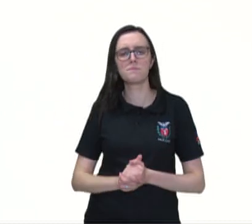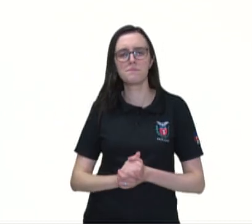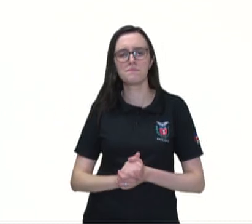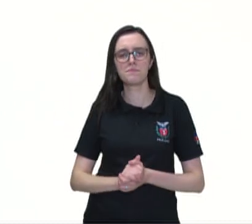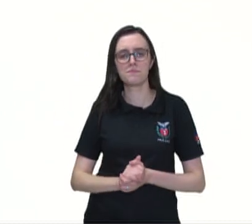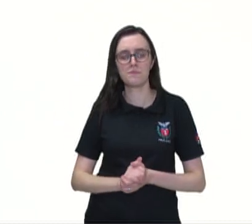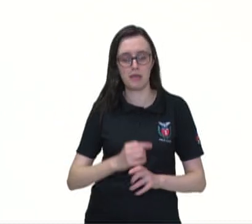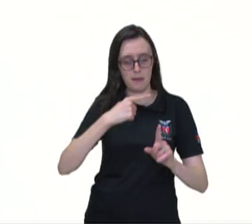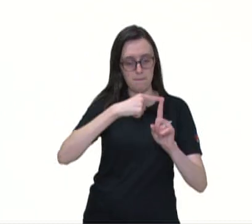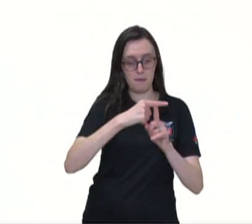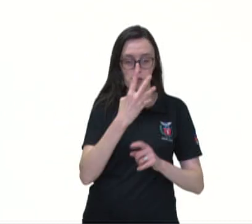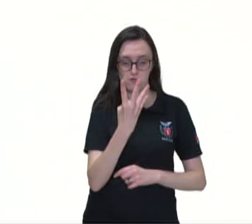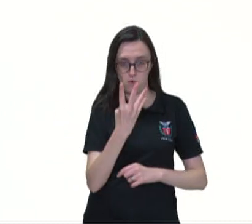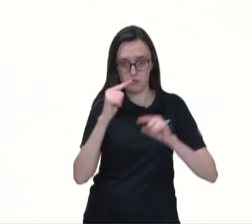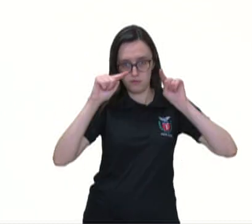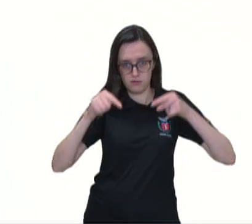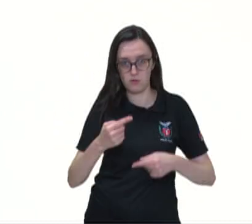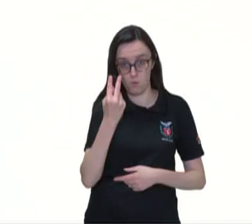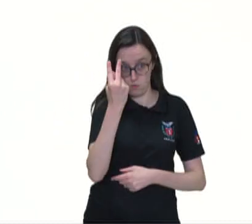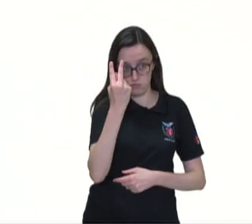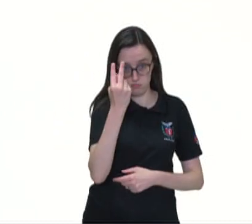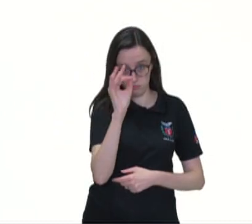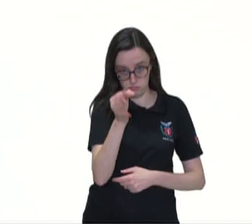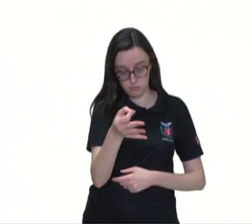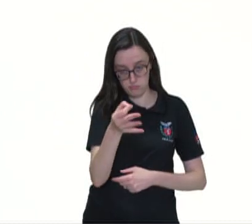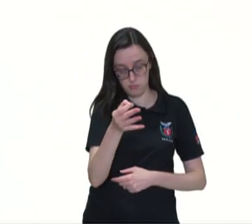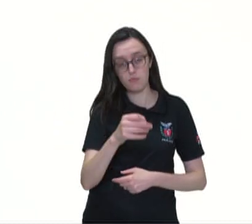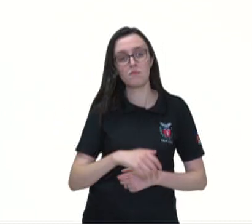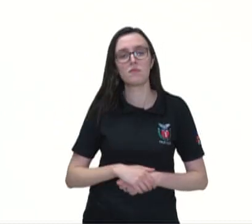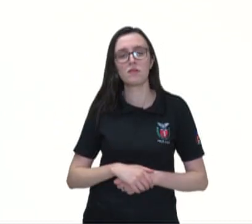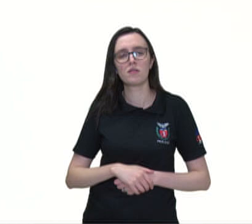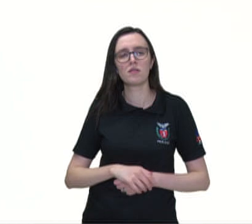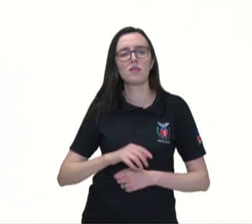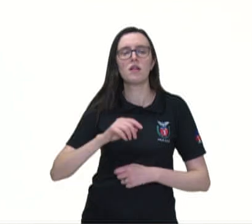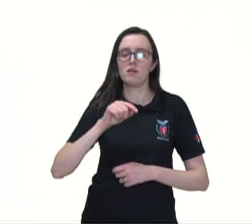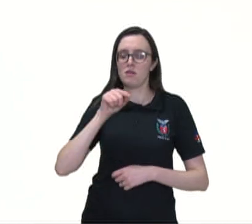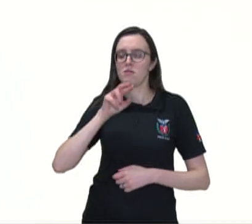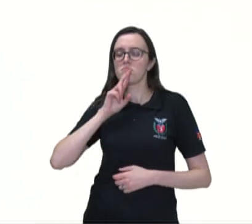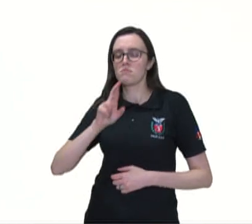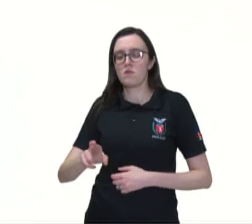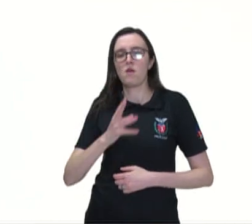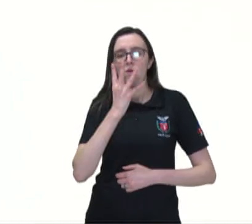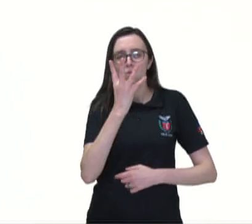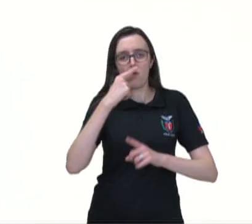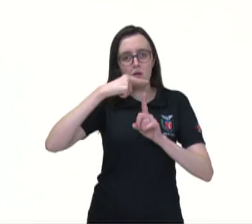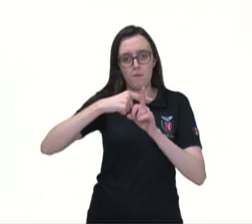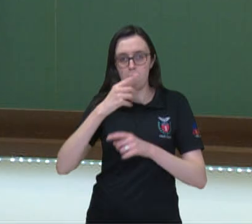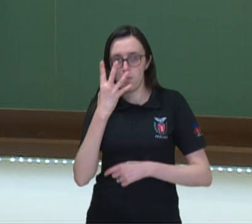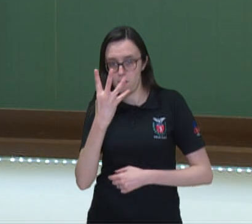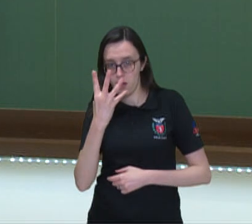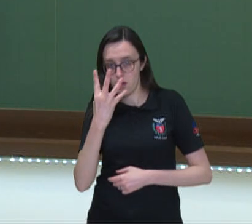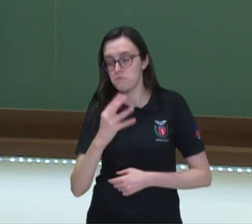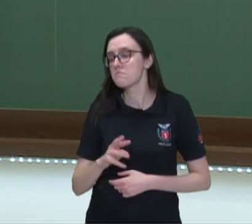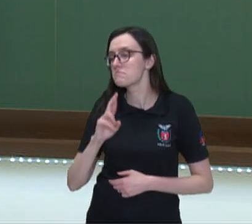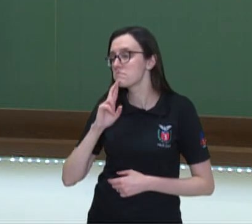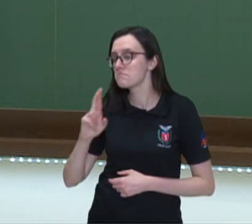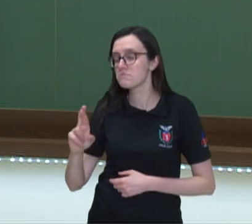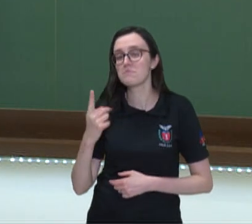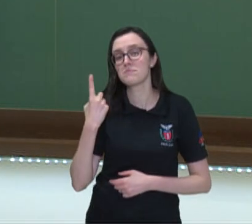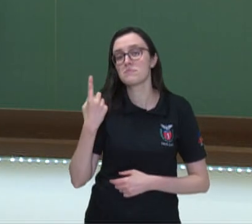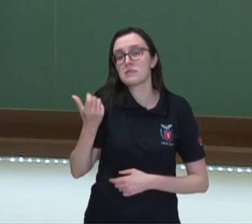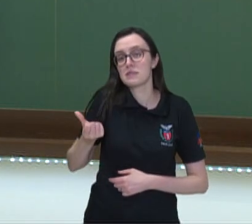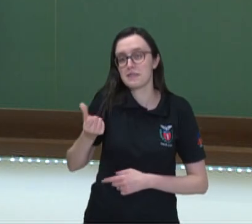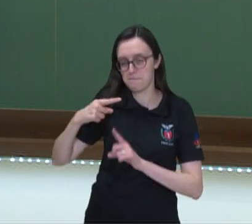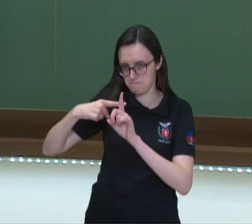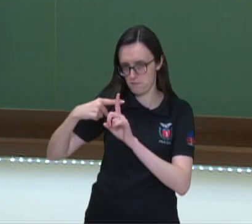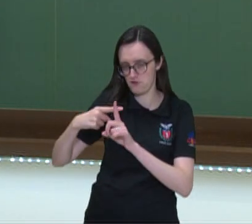mais 4 ao quadrado, certo? Mais 4 vezes mais 4, mais com mais é mais 16.